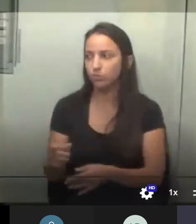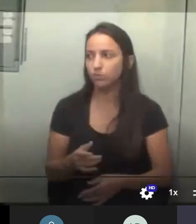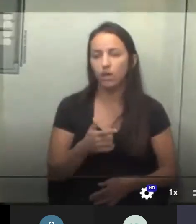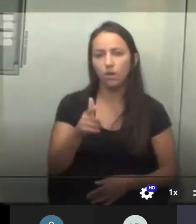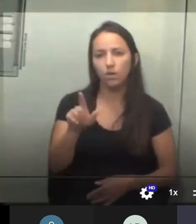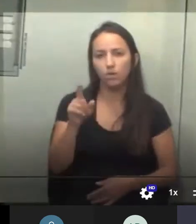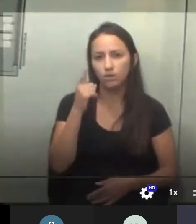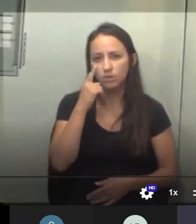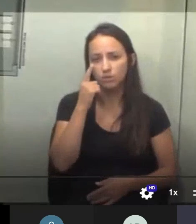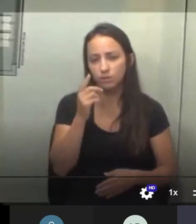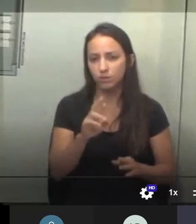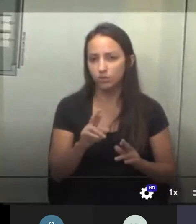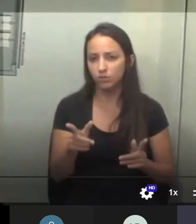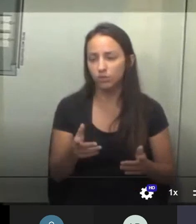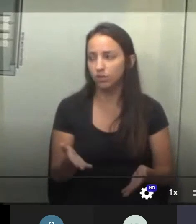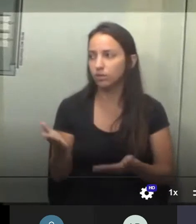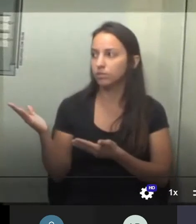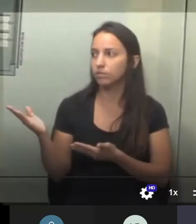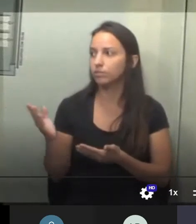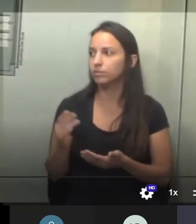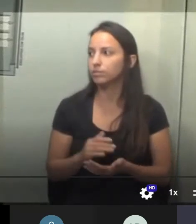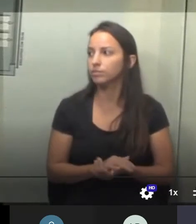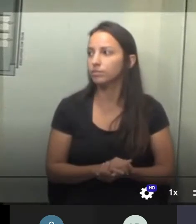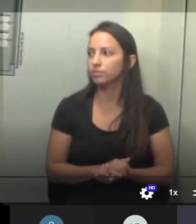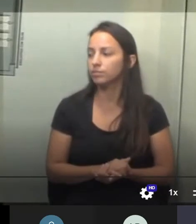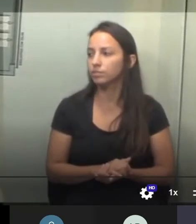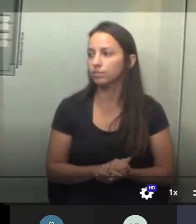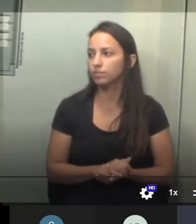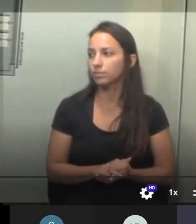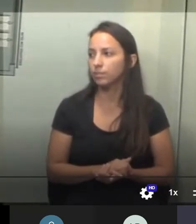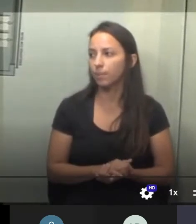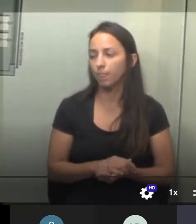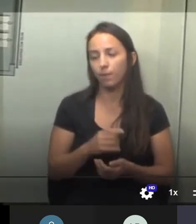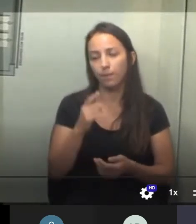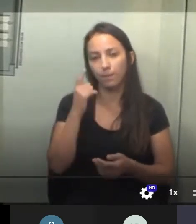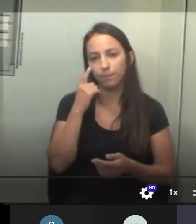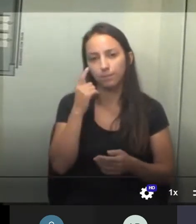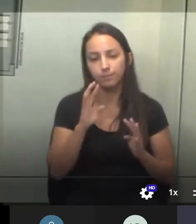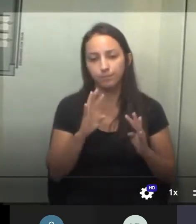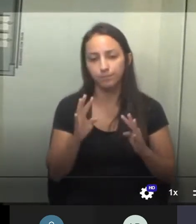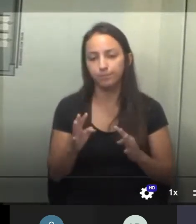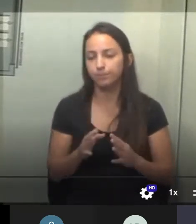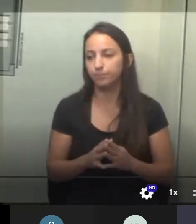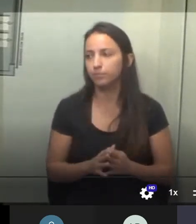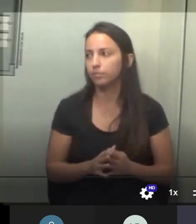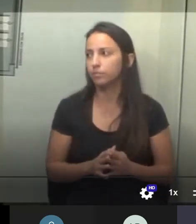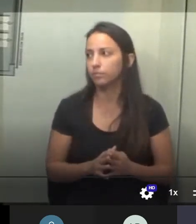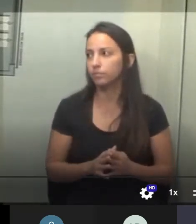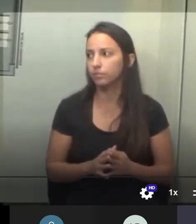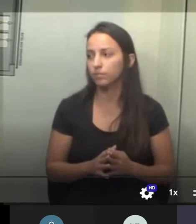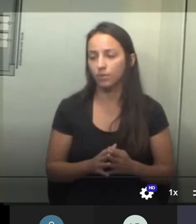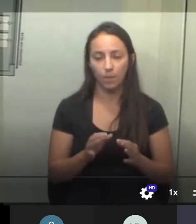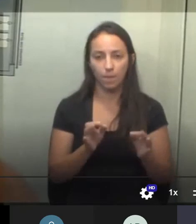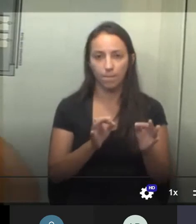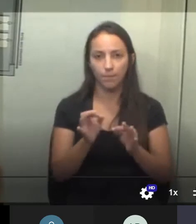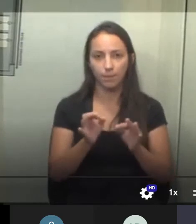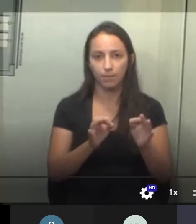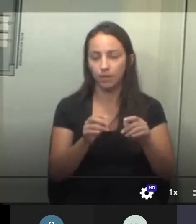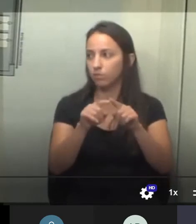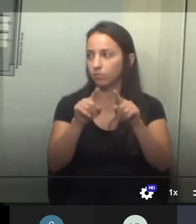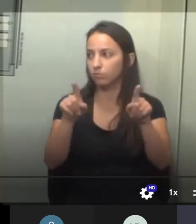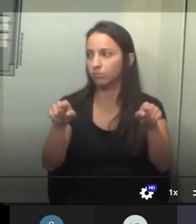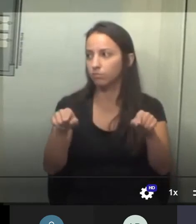distribuição também, aqui neste mesmo manual. Tá? Então, você pode observar que, de qualquer modo, olha, preparo